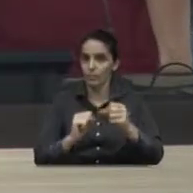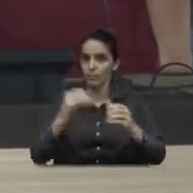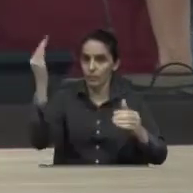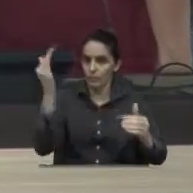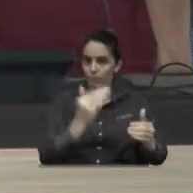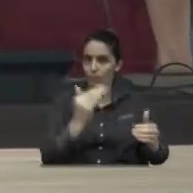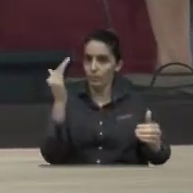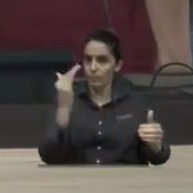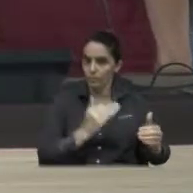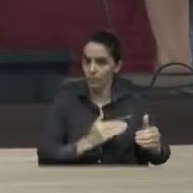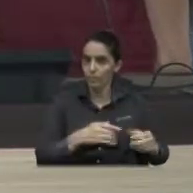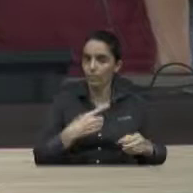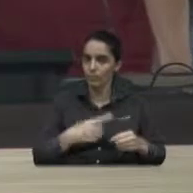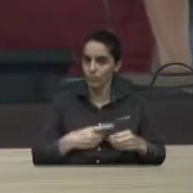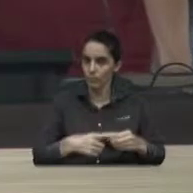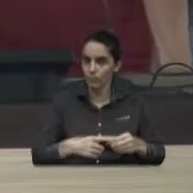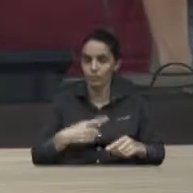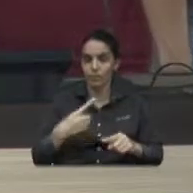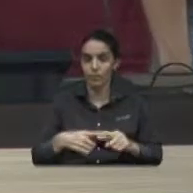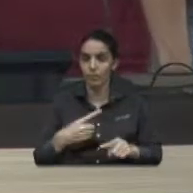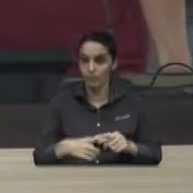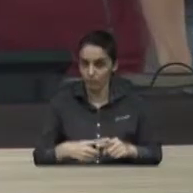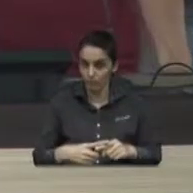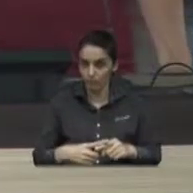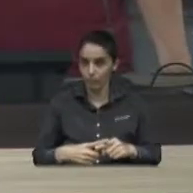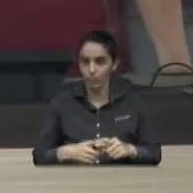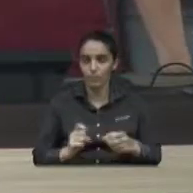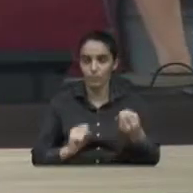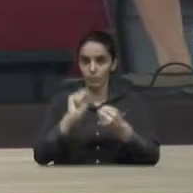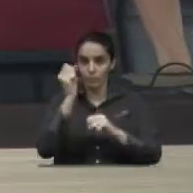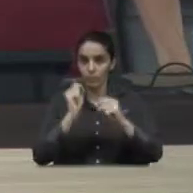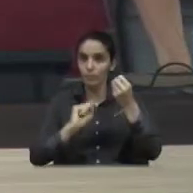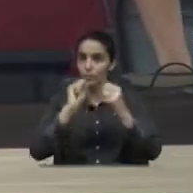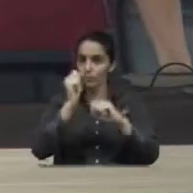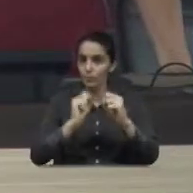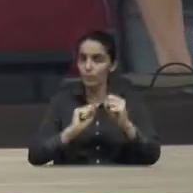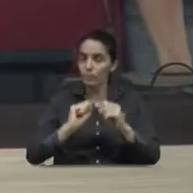muitas delas acabam gerando